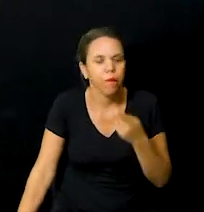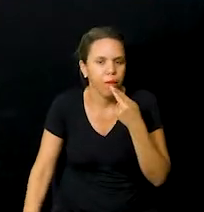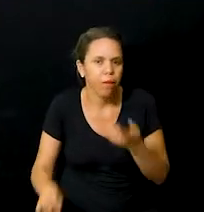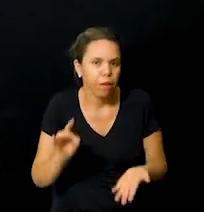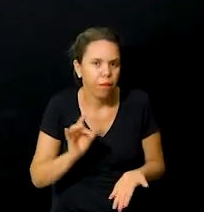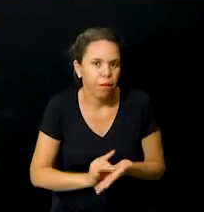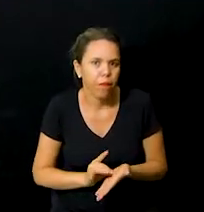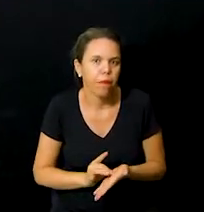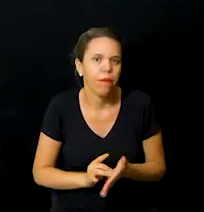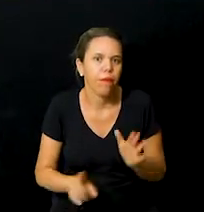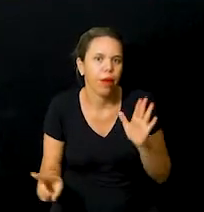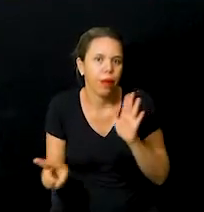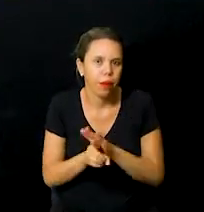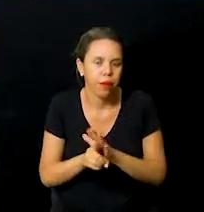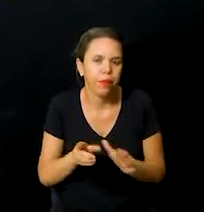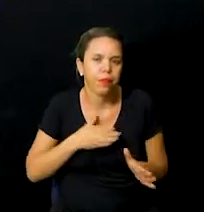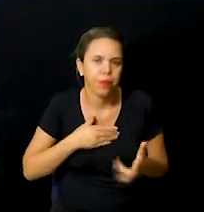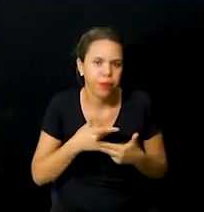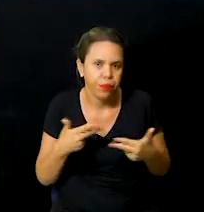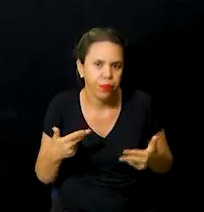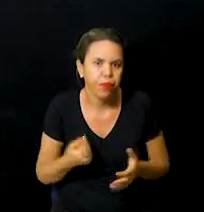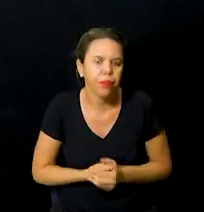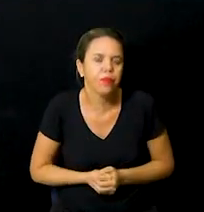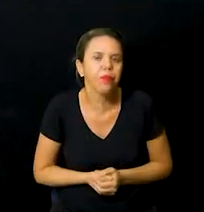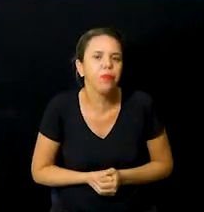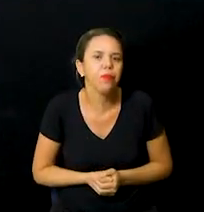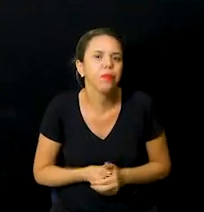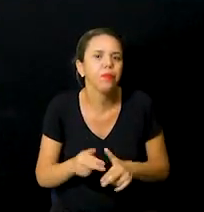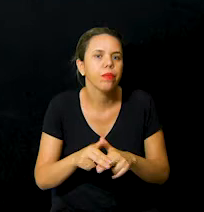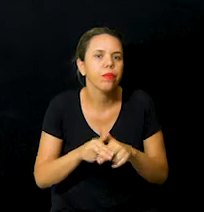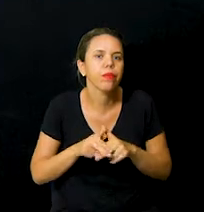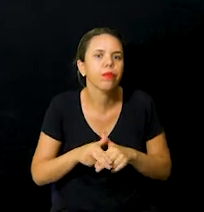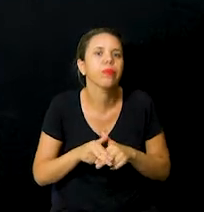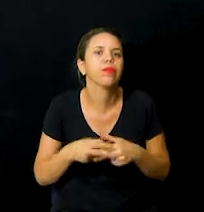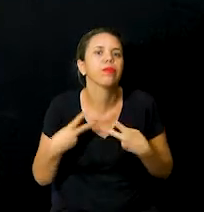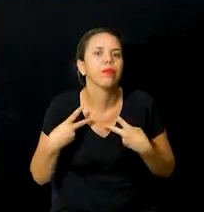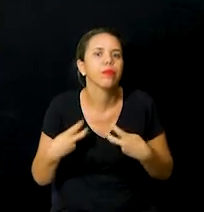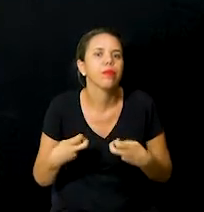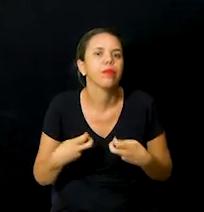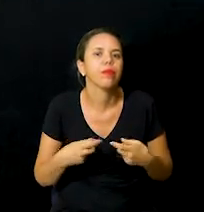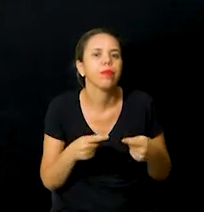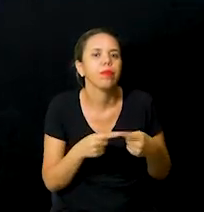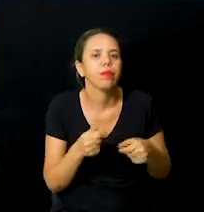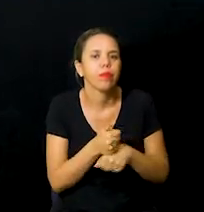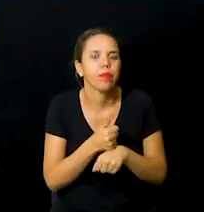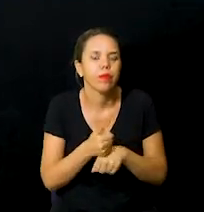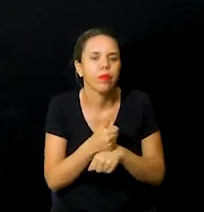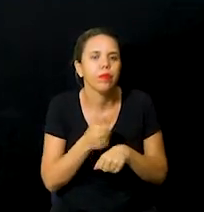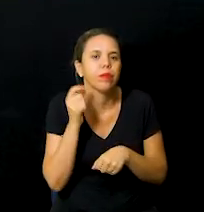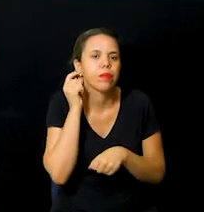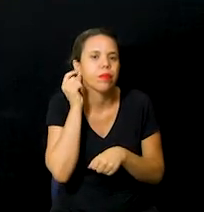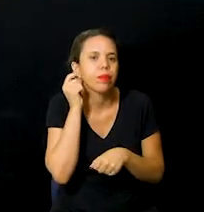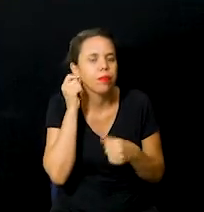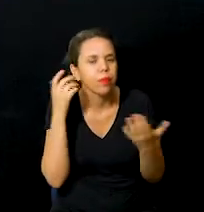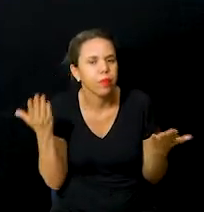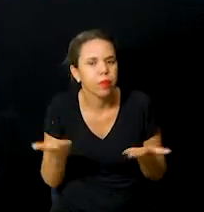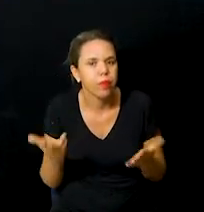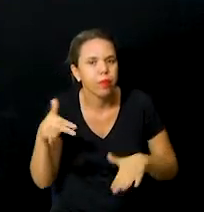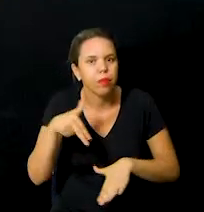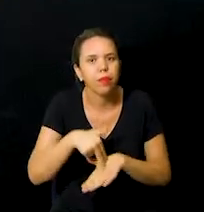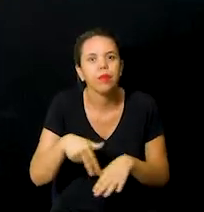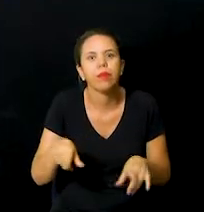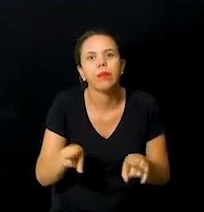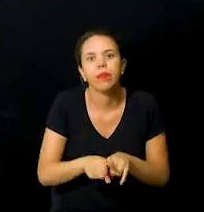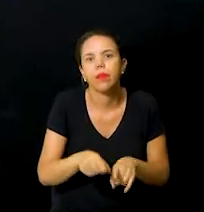que eu sou realmente muito dona das minhas coisas. Então, por isso que eu me identifiquei nessa área, né? E hoje estou